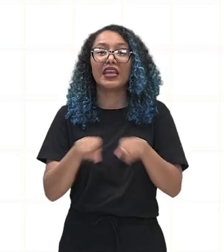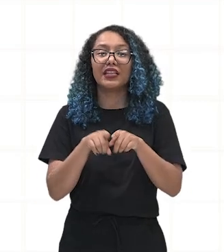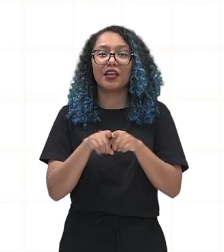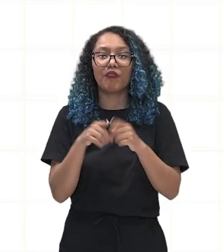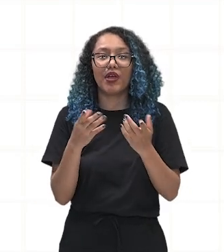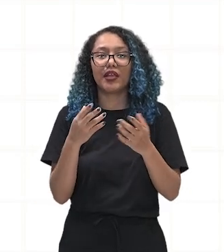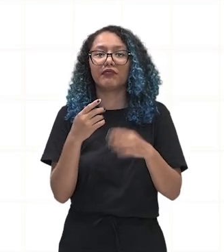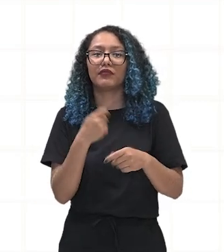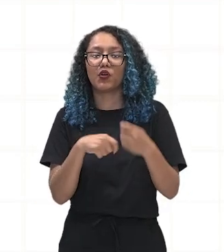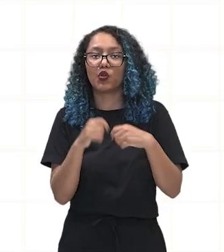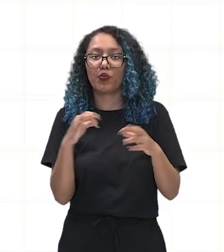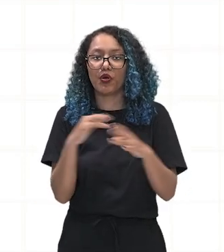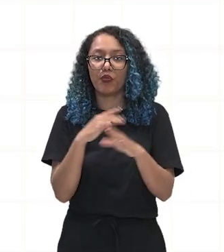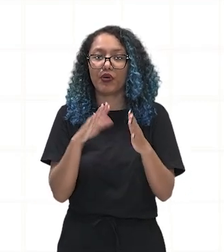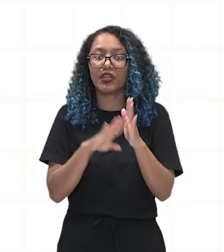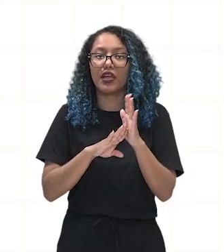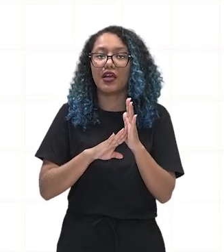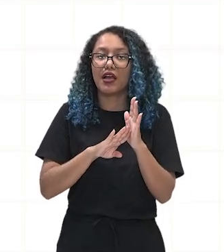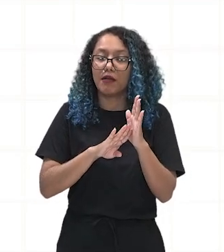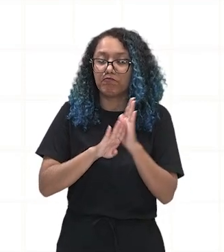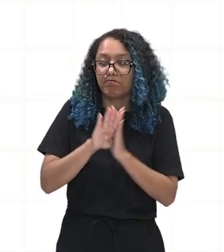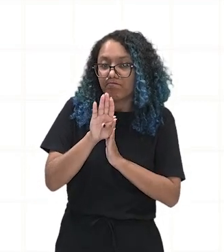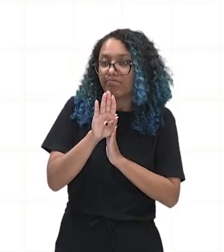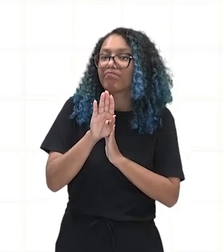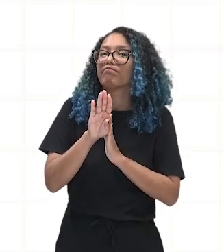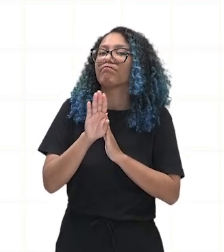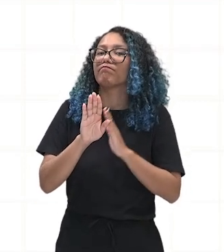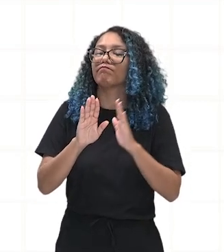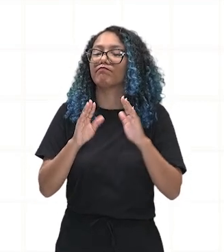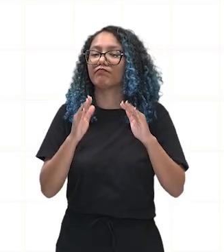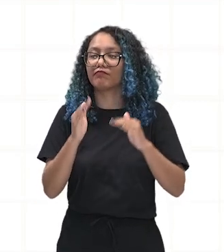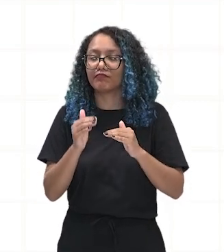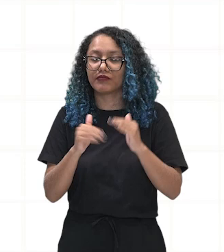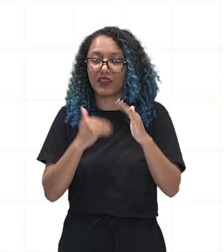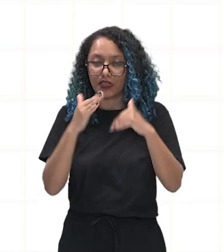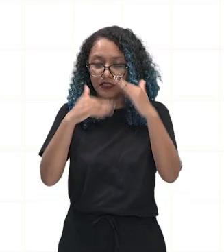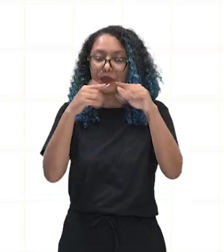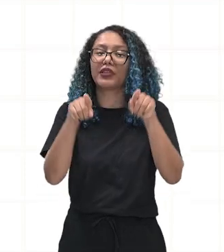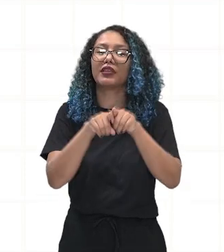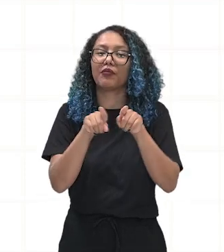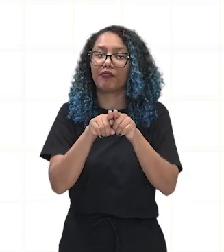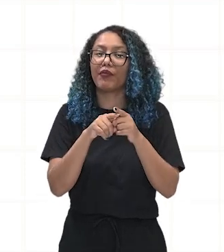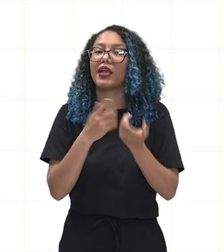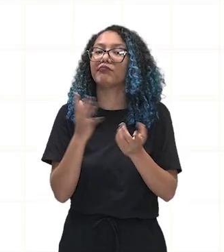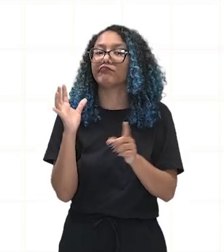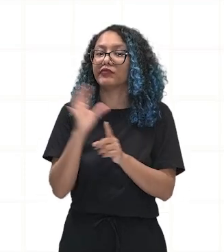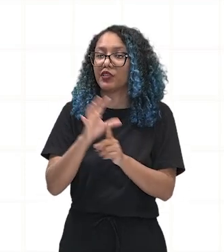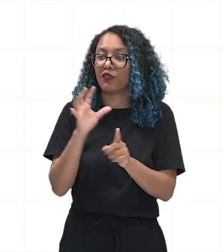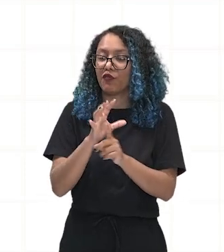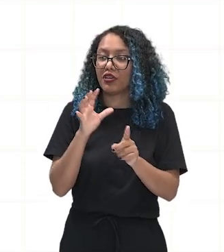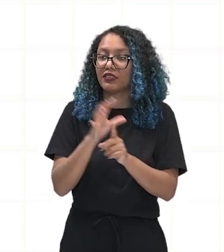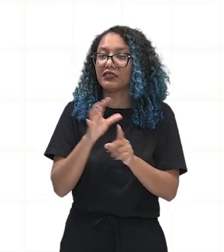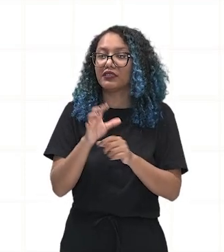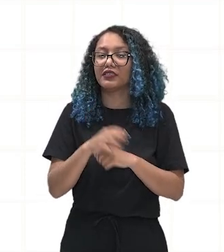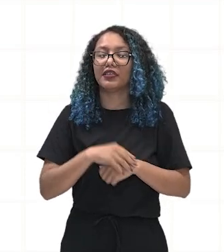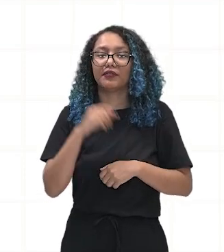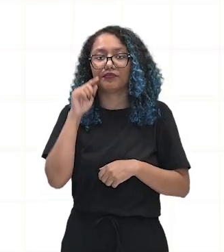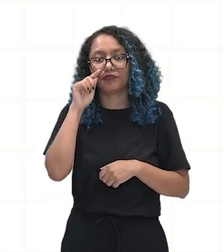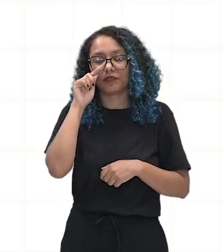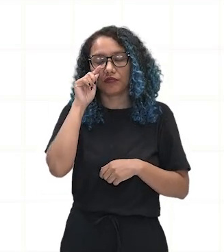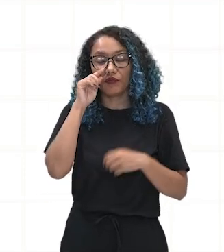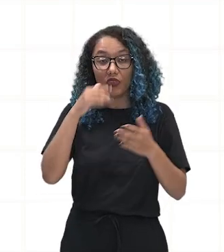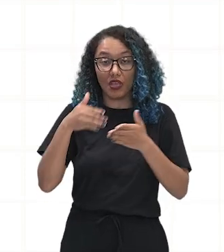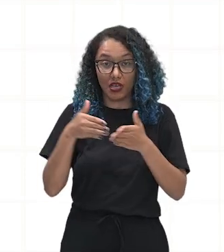urbanas, o crescimento das cidades iria impactar e trazer aí uma contribuição para essas rotas comerciais